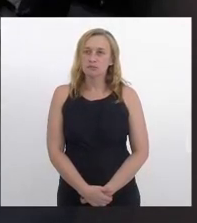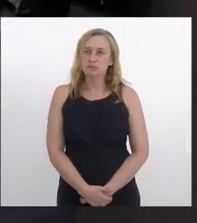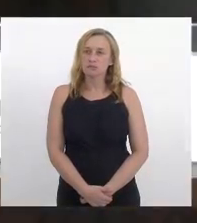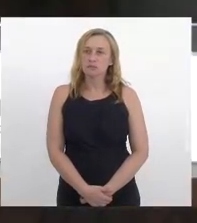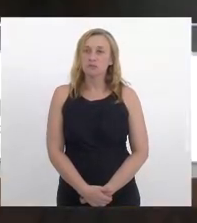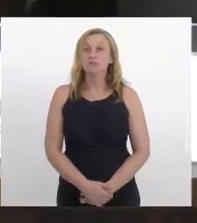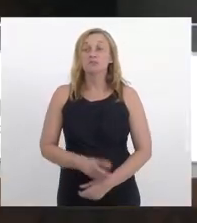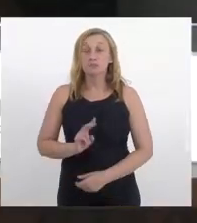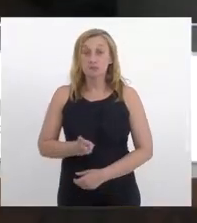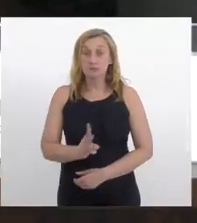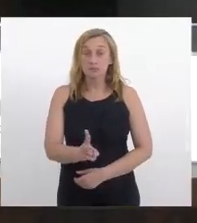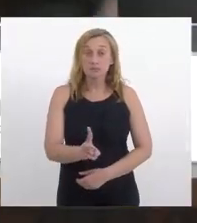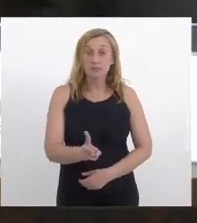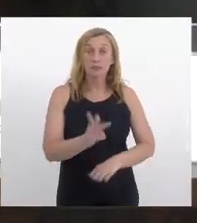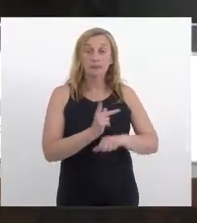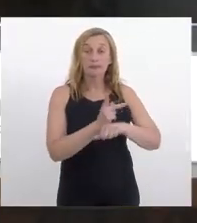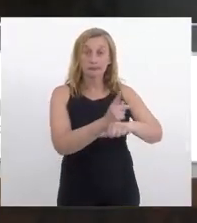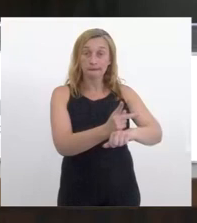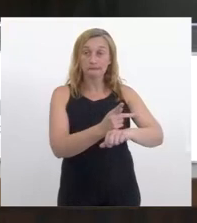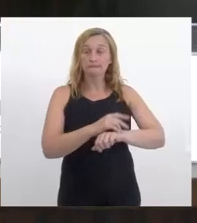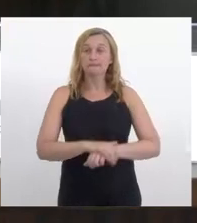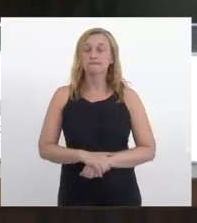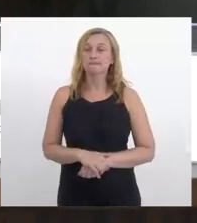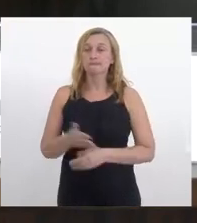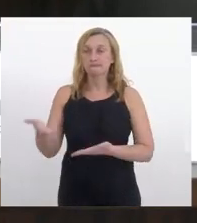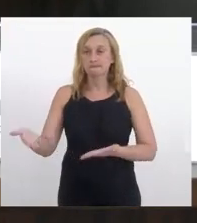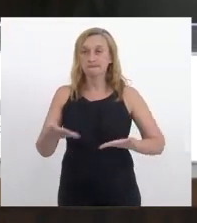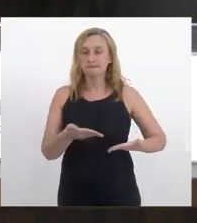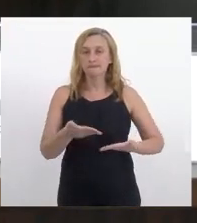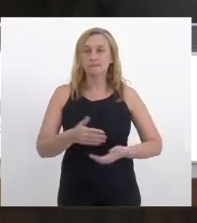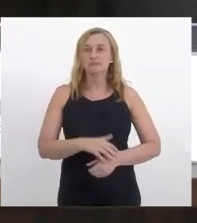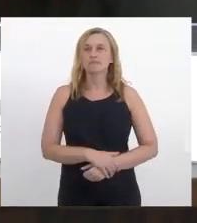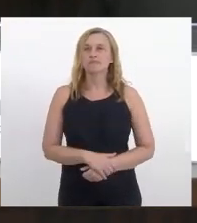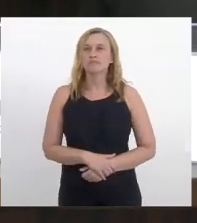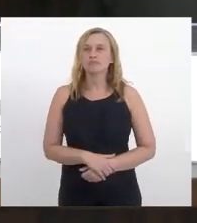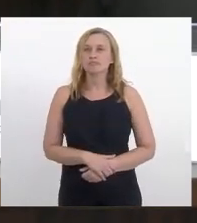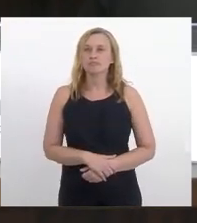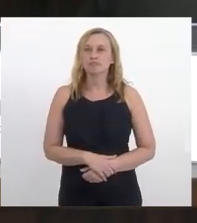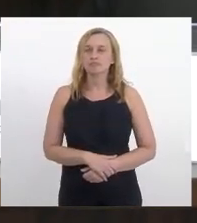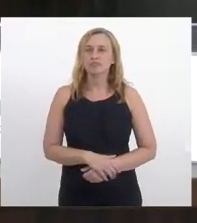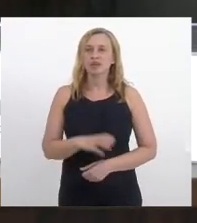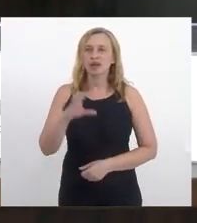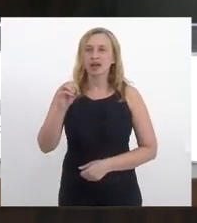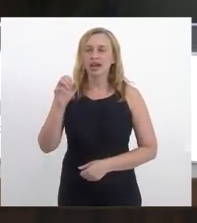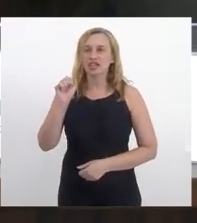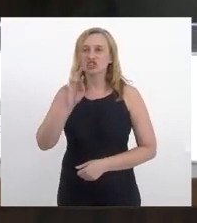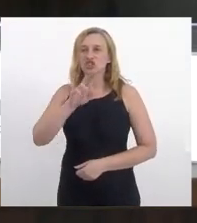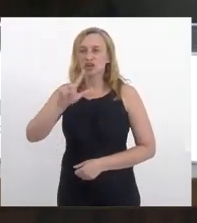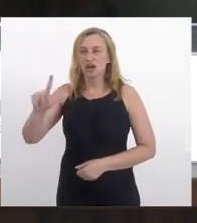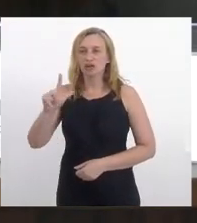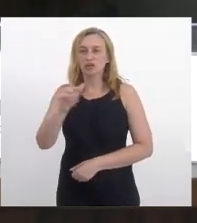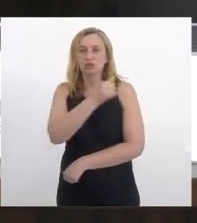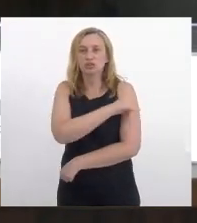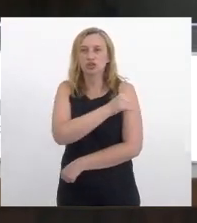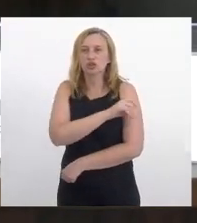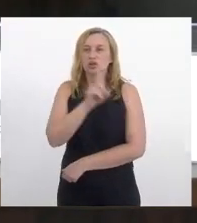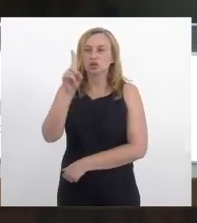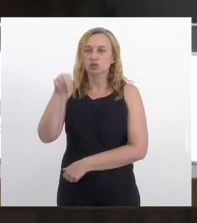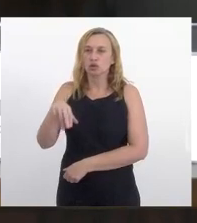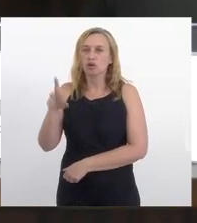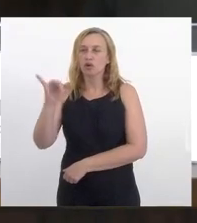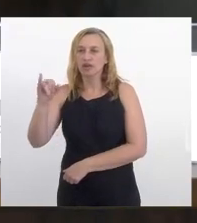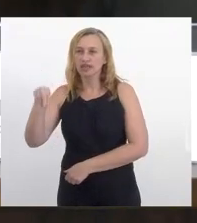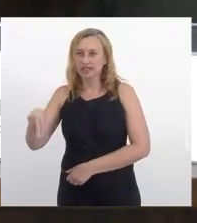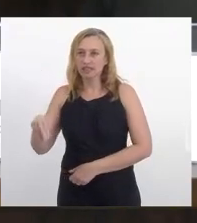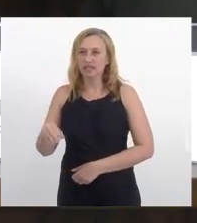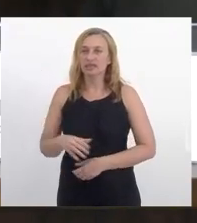Dando prosseguimento às entregas, convido Sua Eminência Cardeal do Rio de Janeiro, Dom Orani João